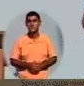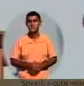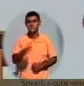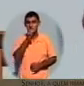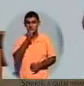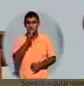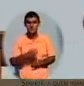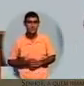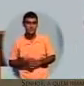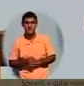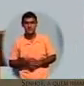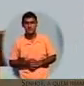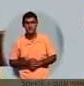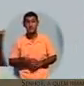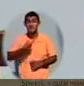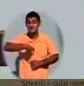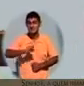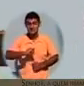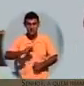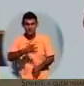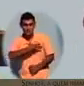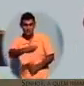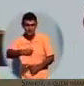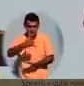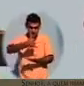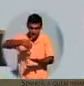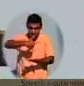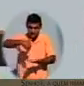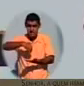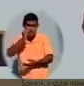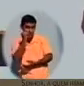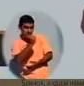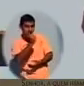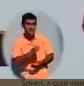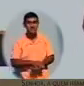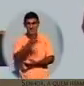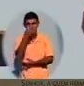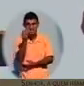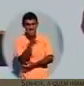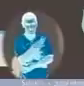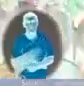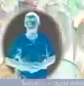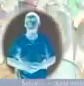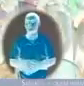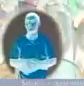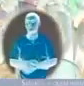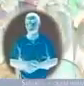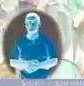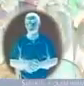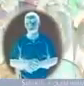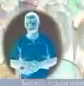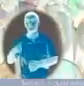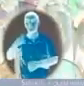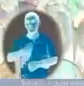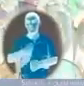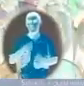Seu filho está dando problema, está na droga? Elimina. Eu tenho filho lá em Betânia que está comigo há um ano e nunca recebeu uma carta